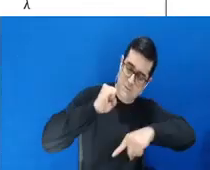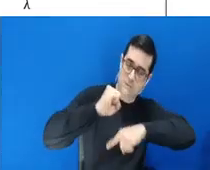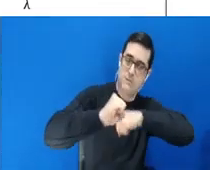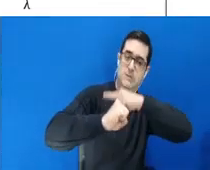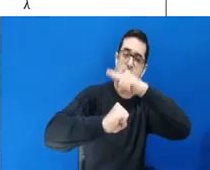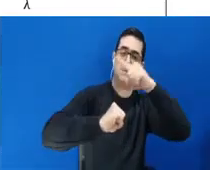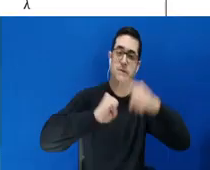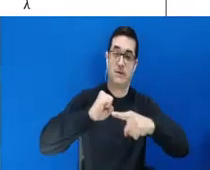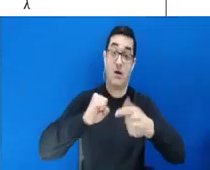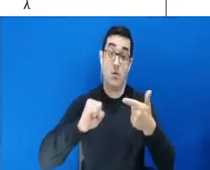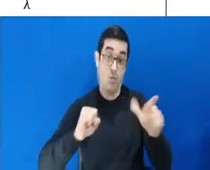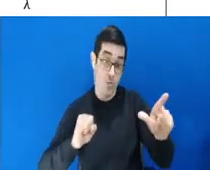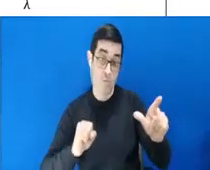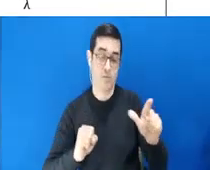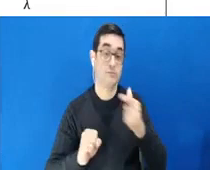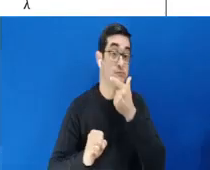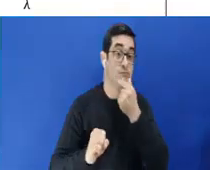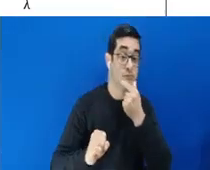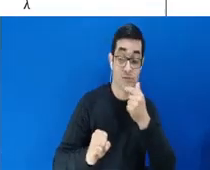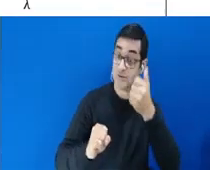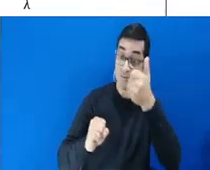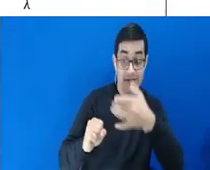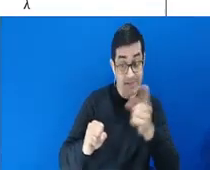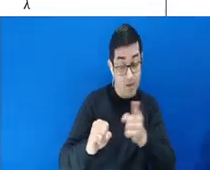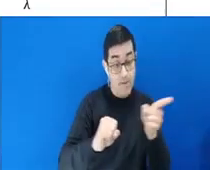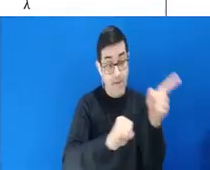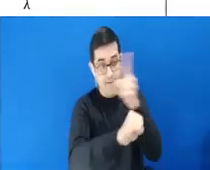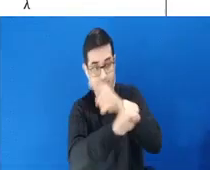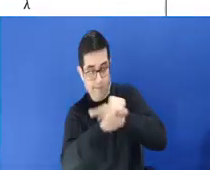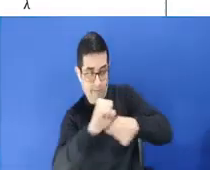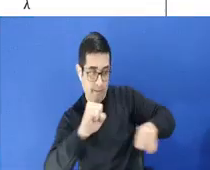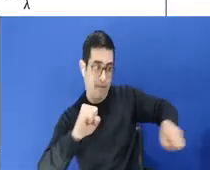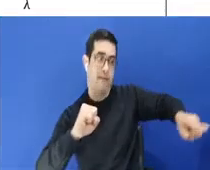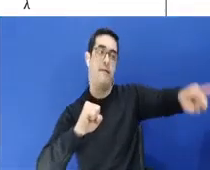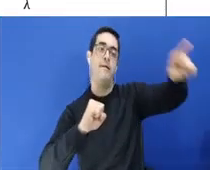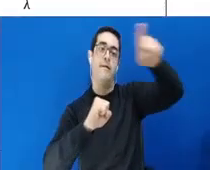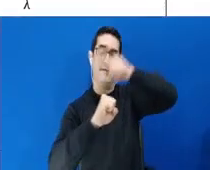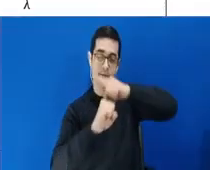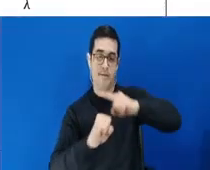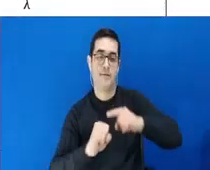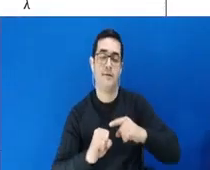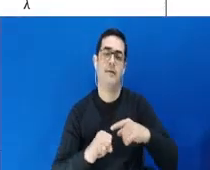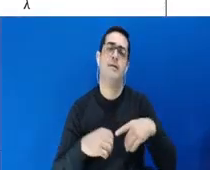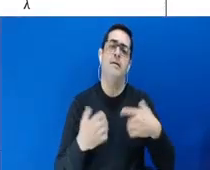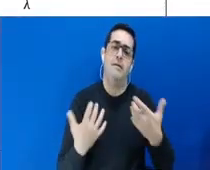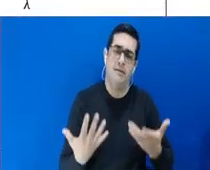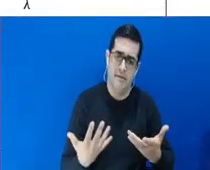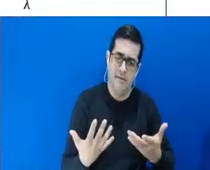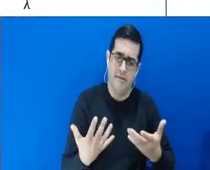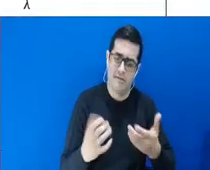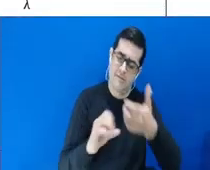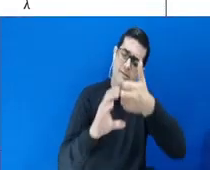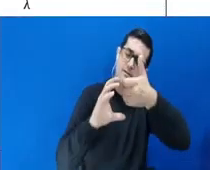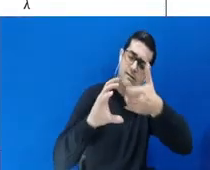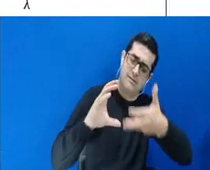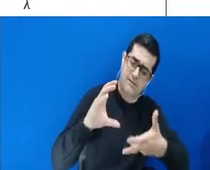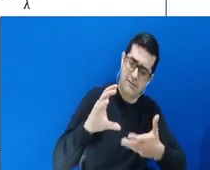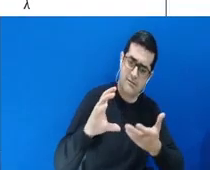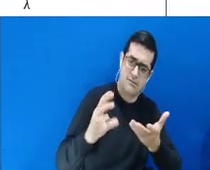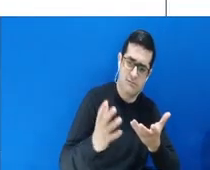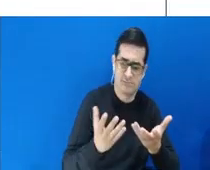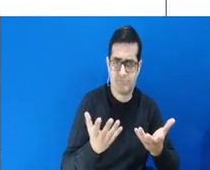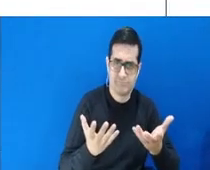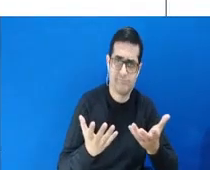elíptica. Bom, com essa característica ondulatória eu já não consigo ter mais essa explicação. O que